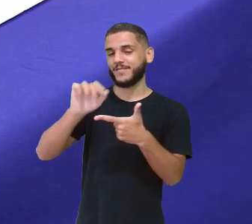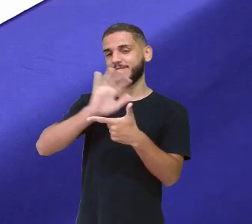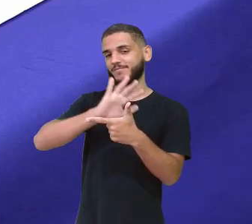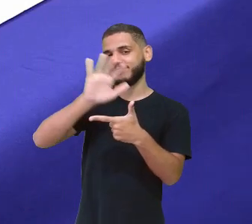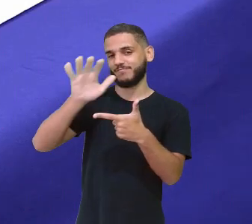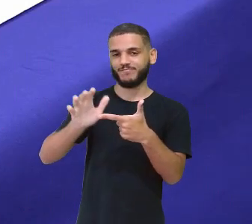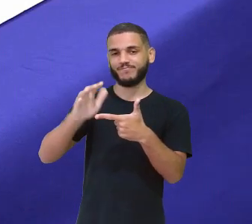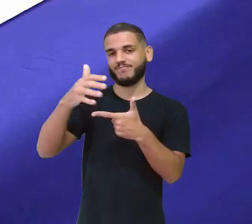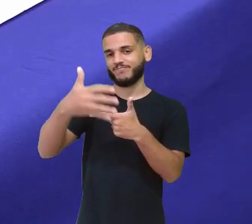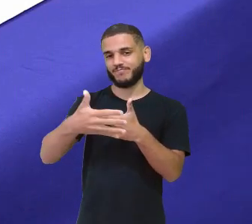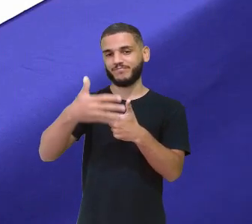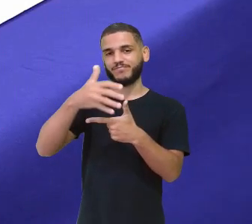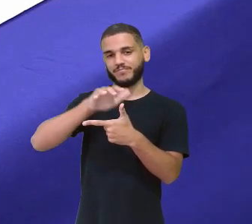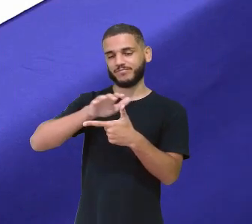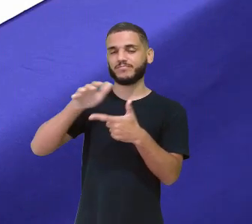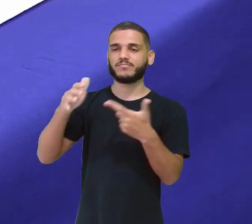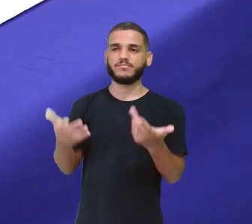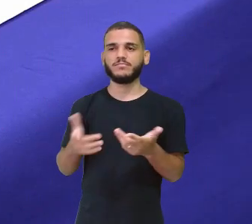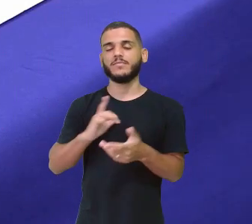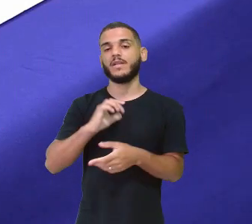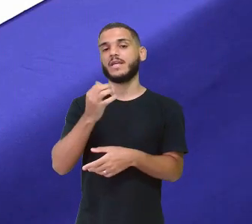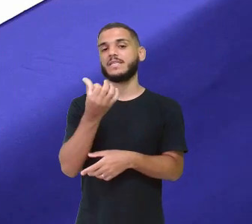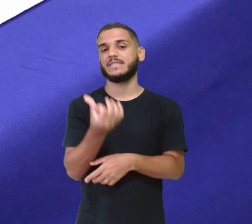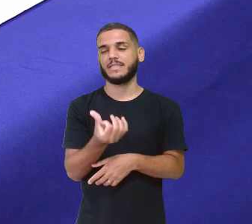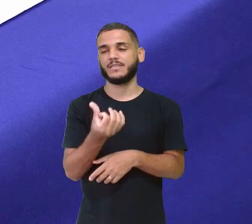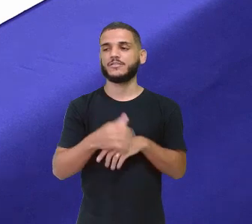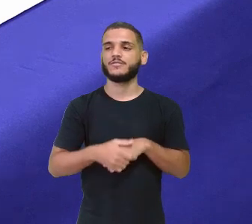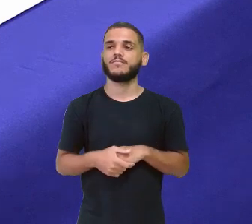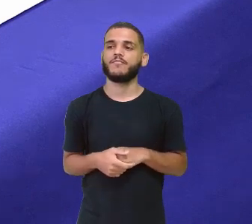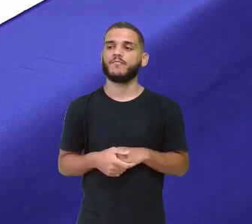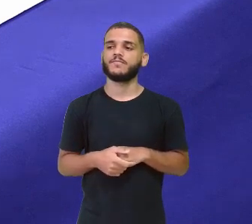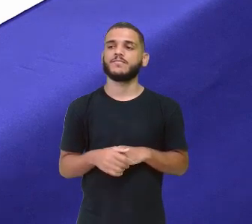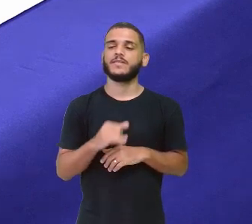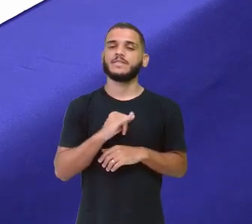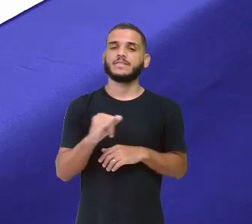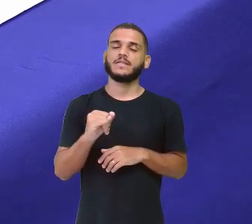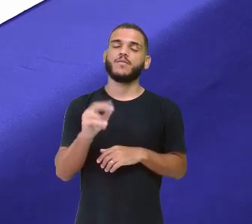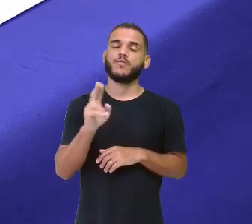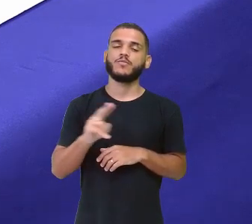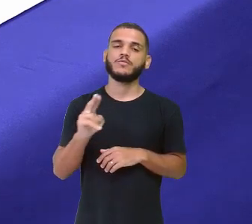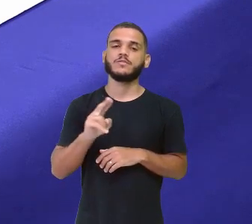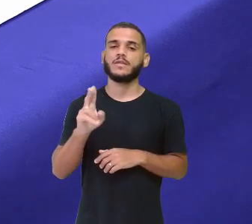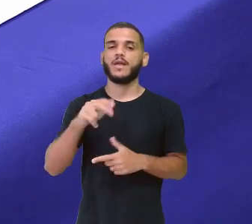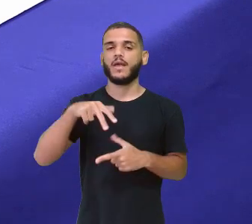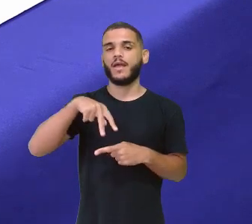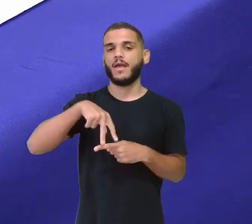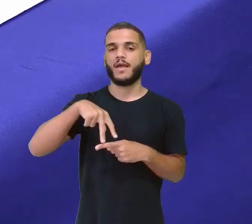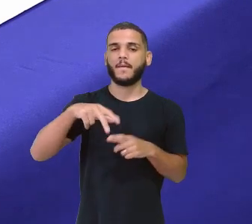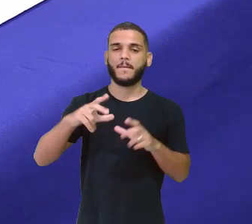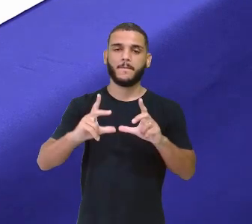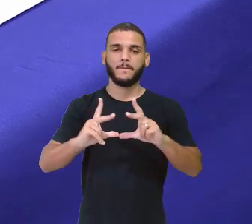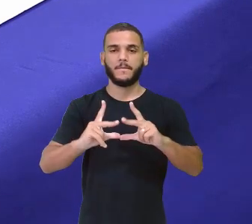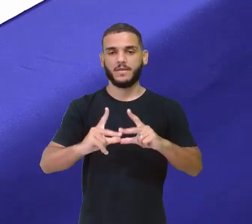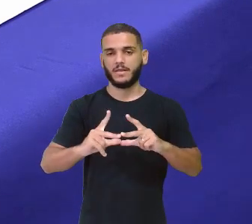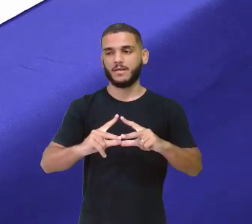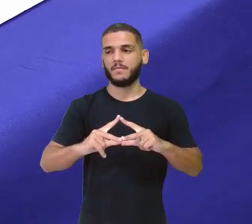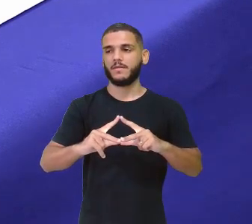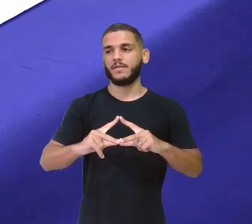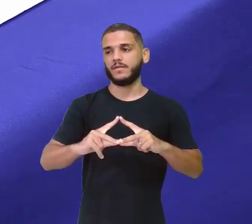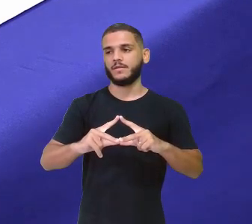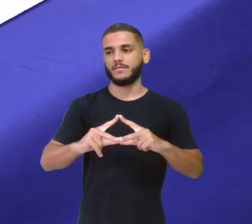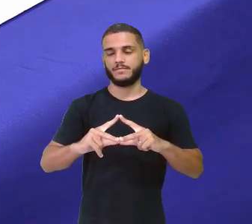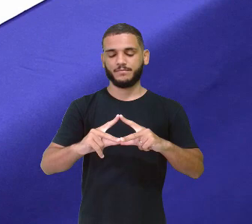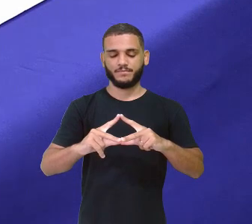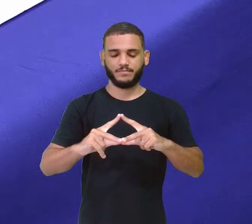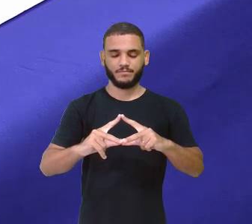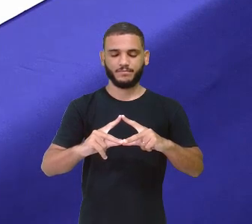figura espacial. Tenho 6 faces. Se eu pegar essa pirâmide, vamos ver quantas faces ela tem? 1,